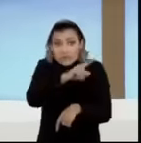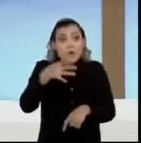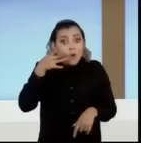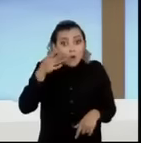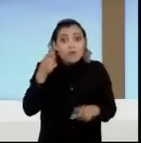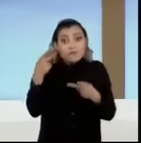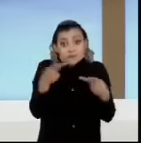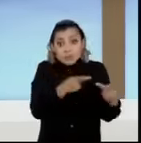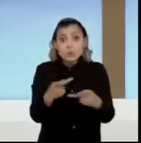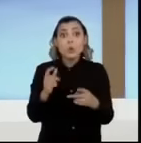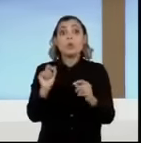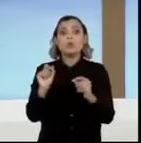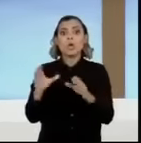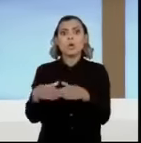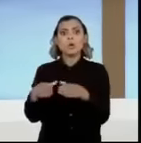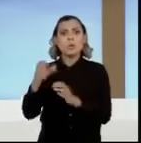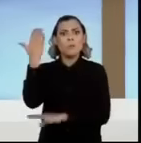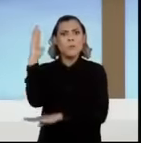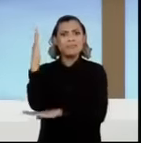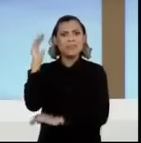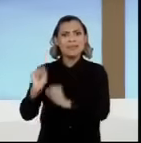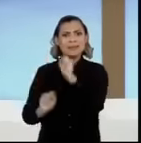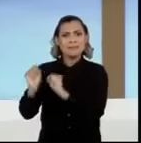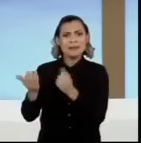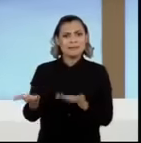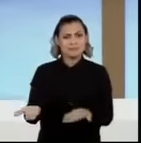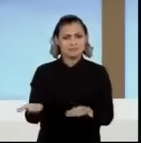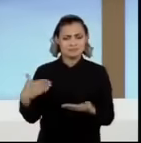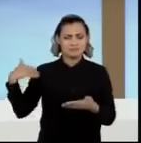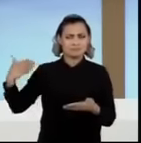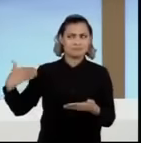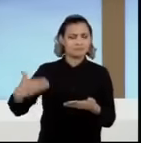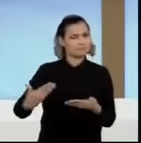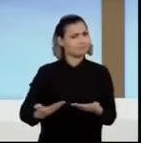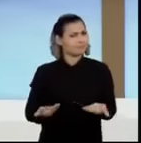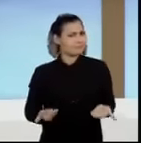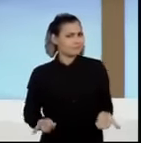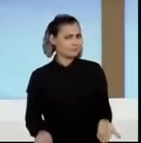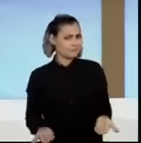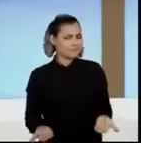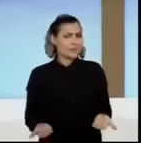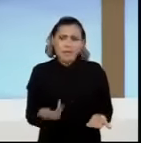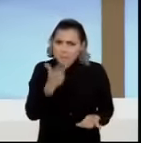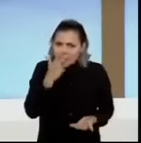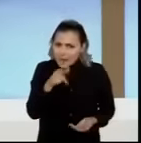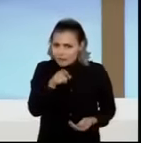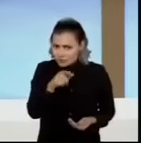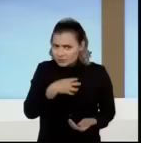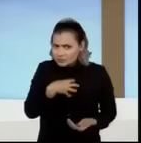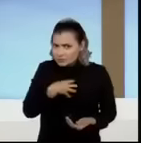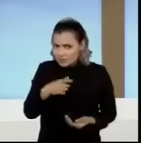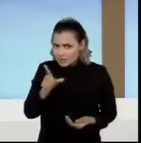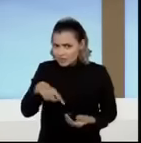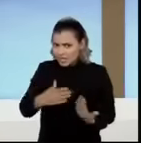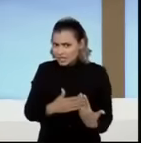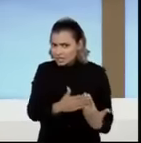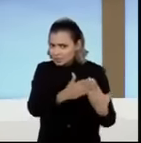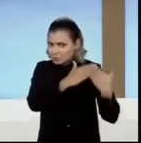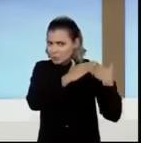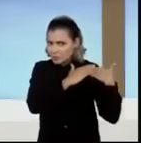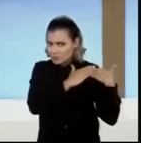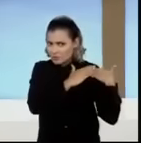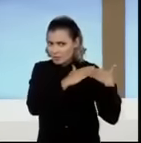visitou os madeireiros. Eu queria saber se com tudo isso o senhor atribui alguma parcela de